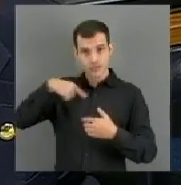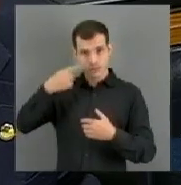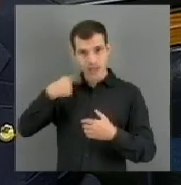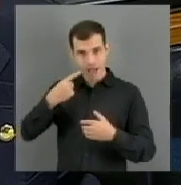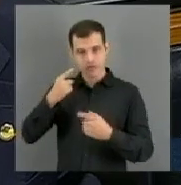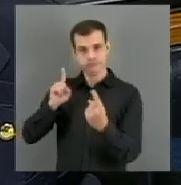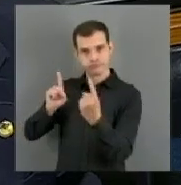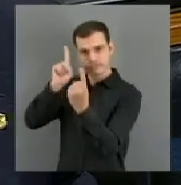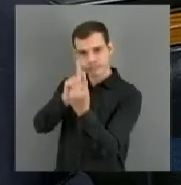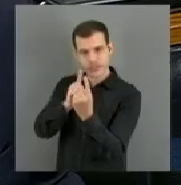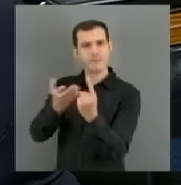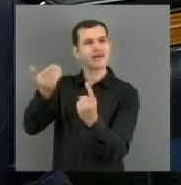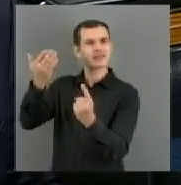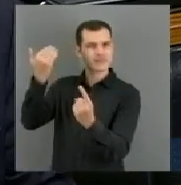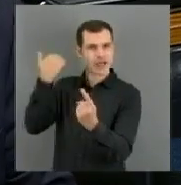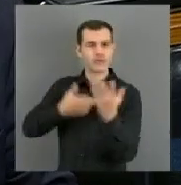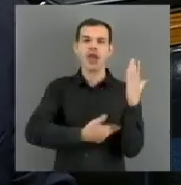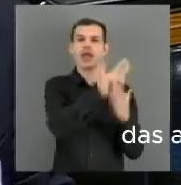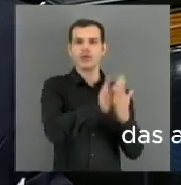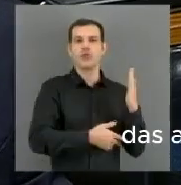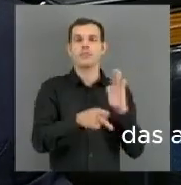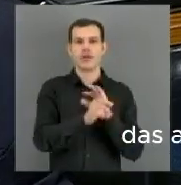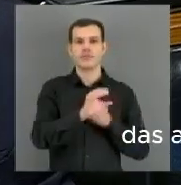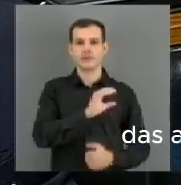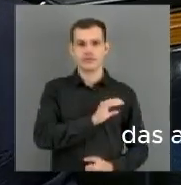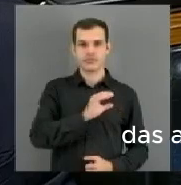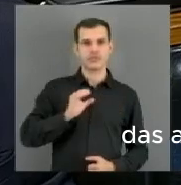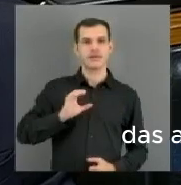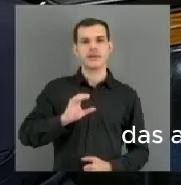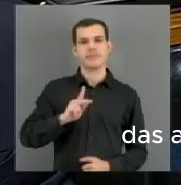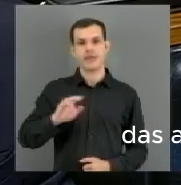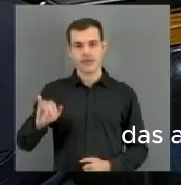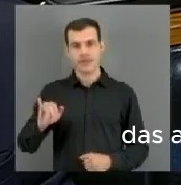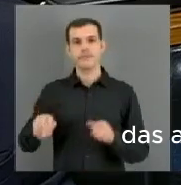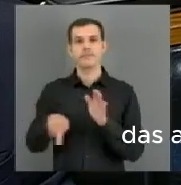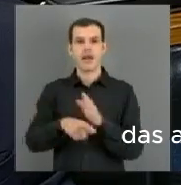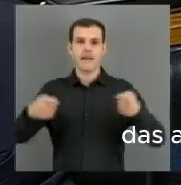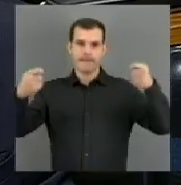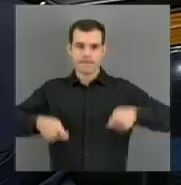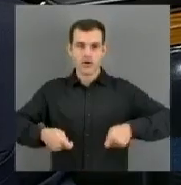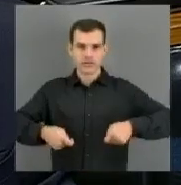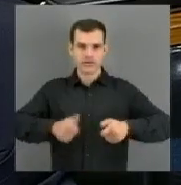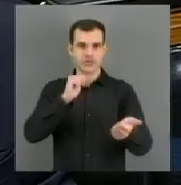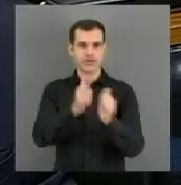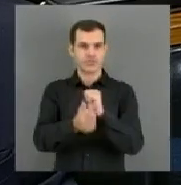era também relator da CPI das apostas esportivas na Câmara dos Deputados, o